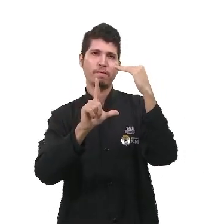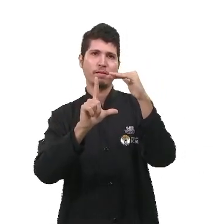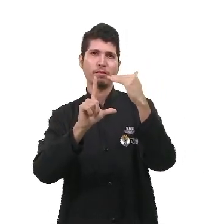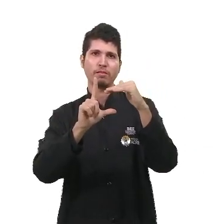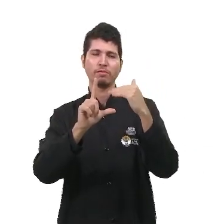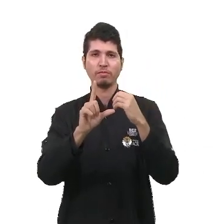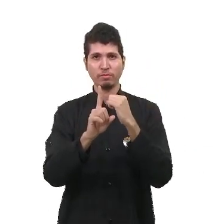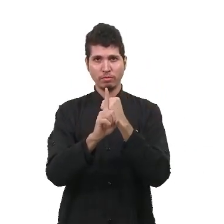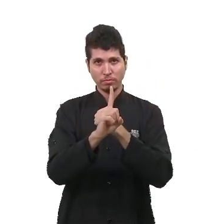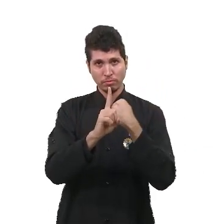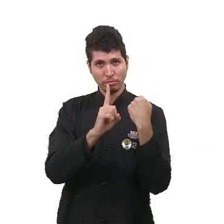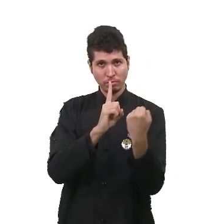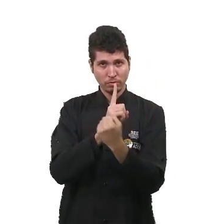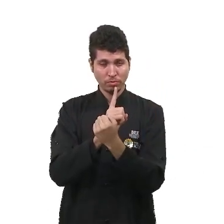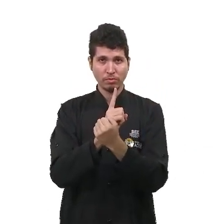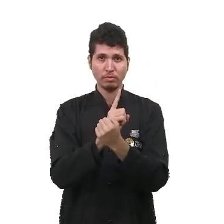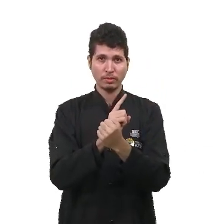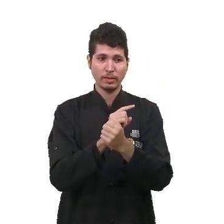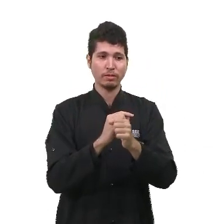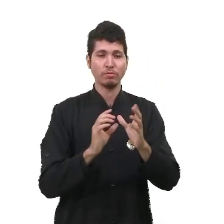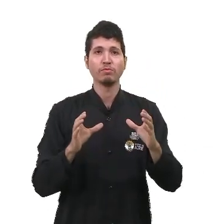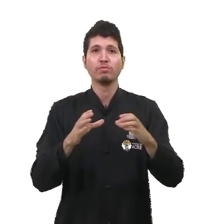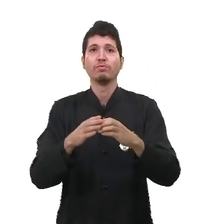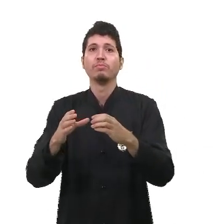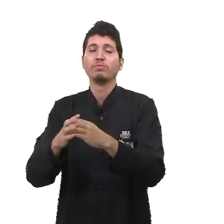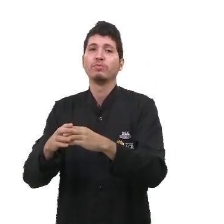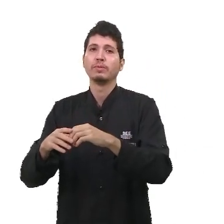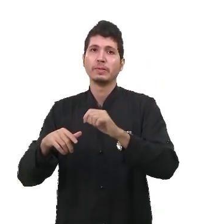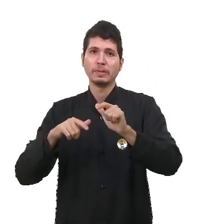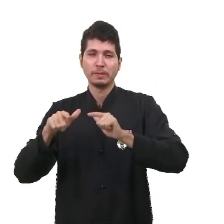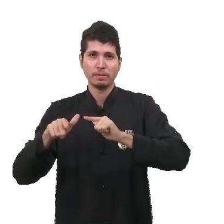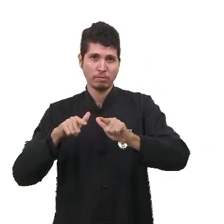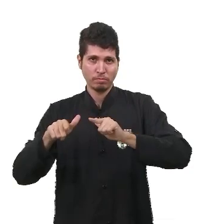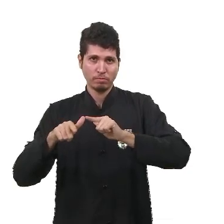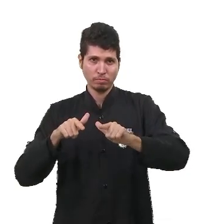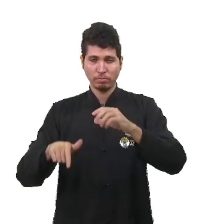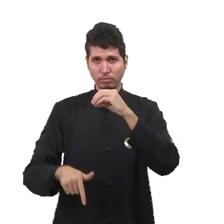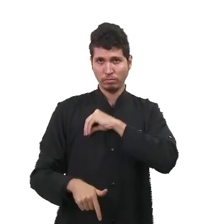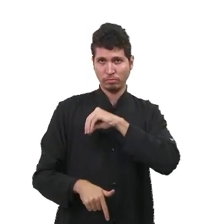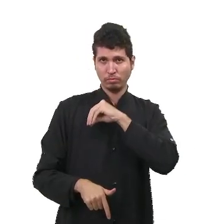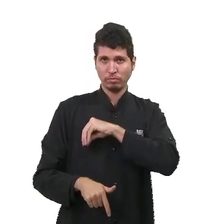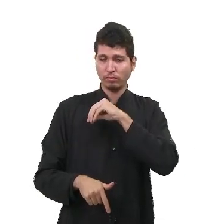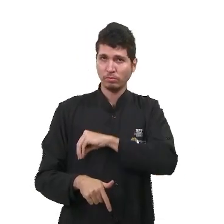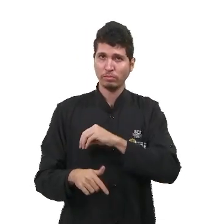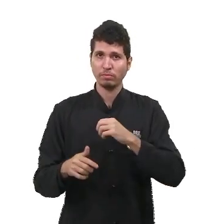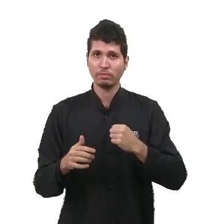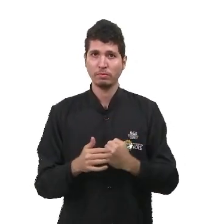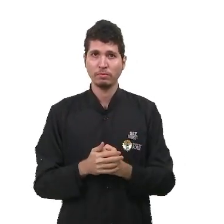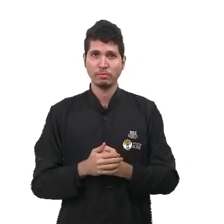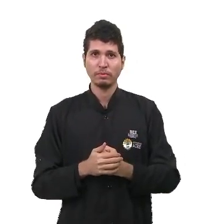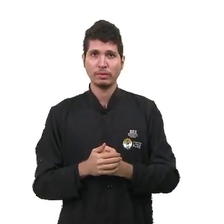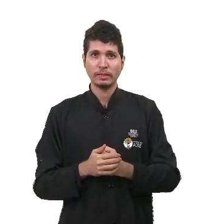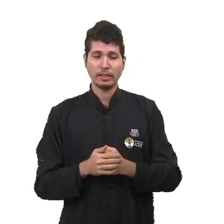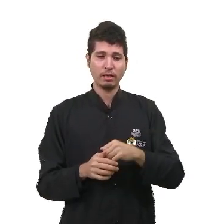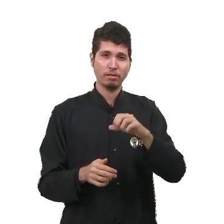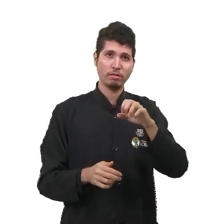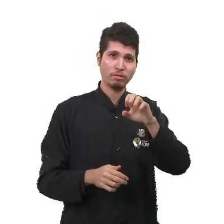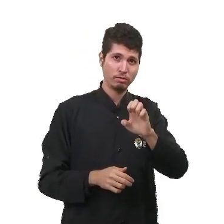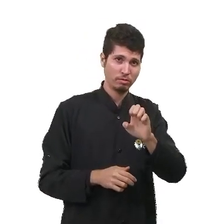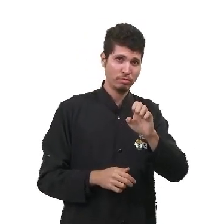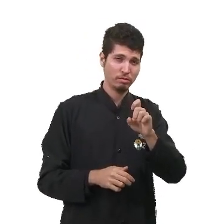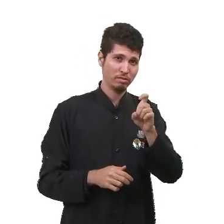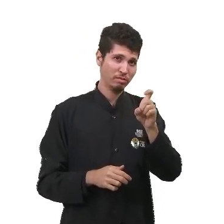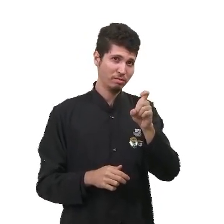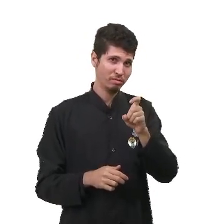pelos trabalhadores assalariados, cuja força de trabalho era explorada pela burguesia industrial.